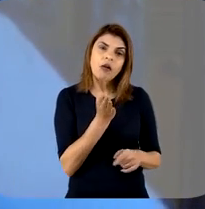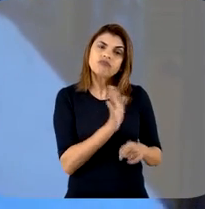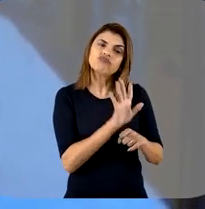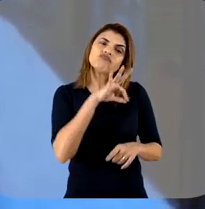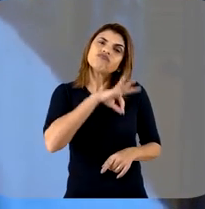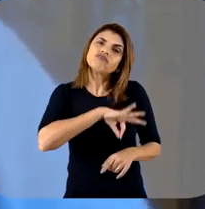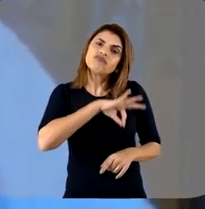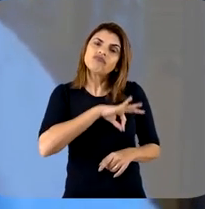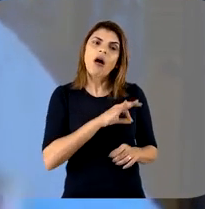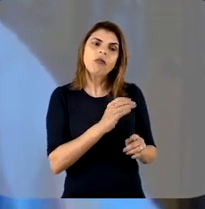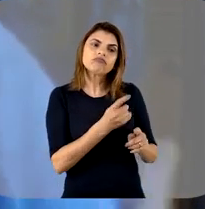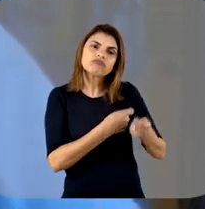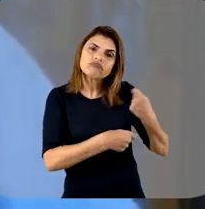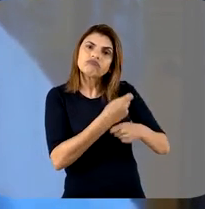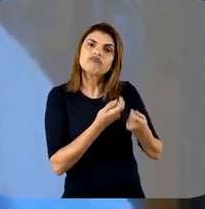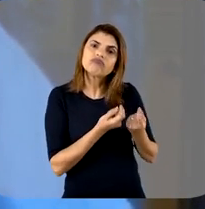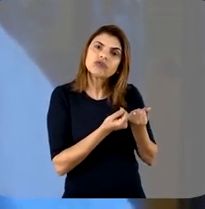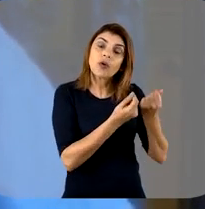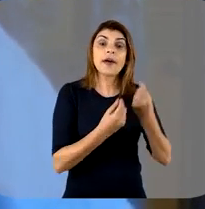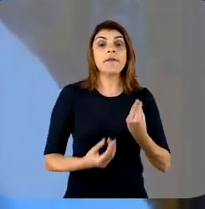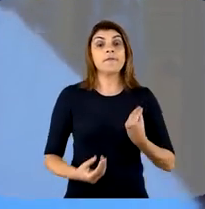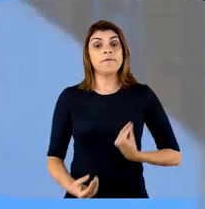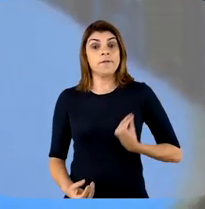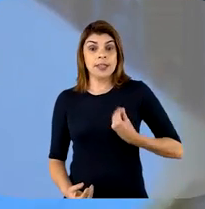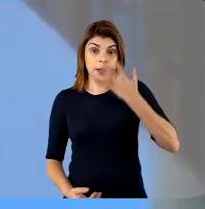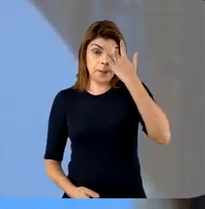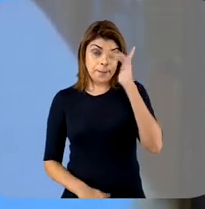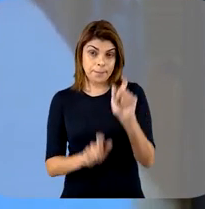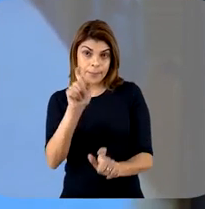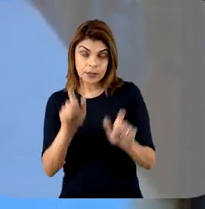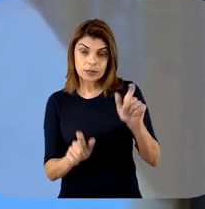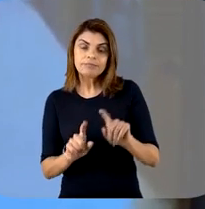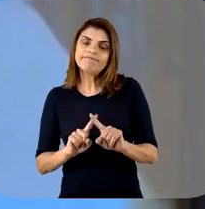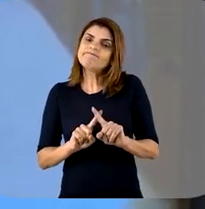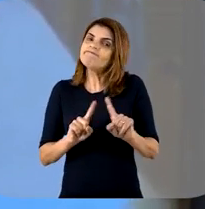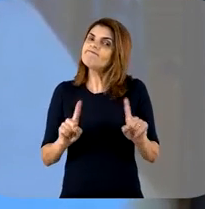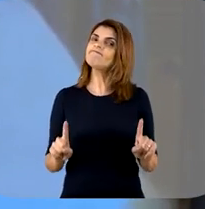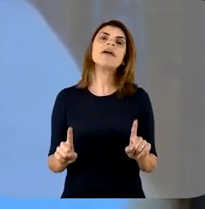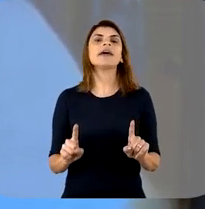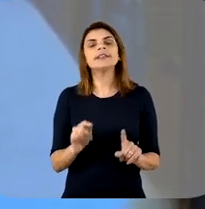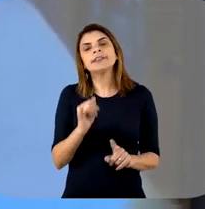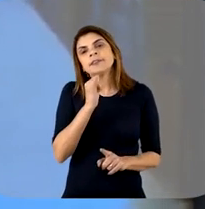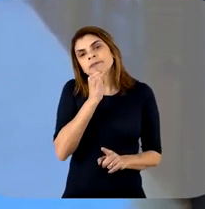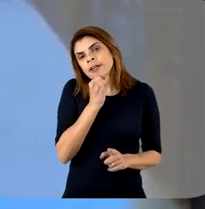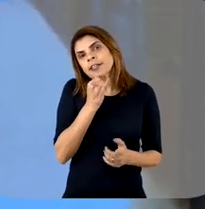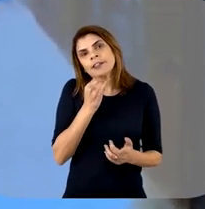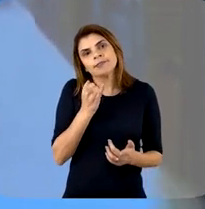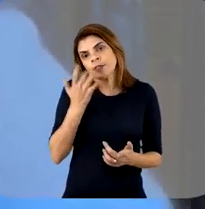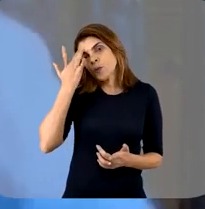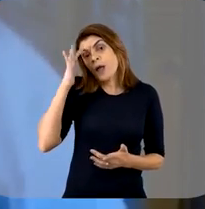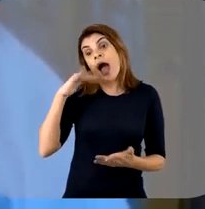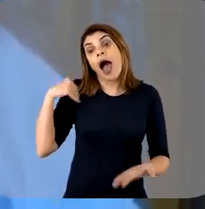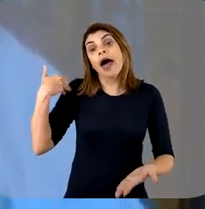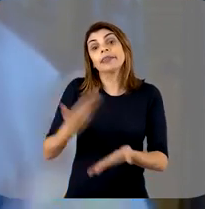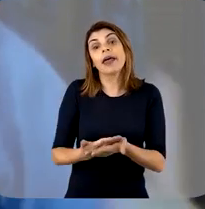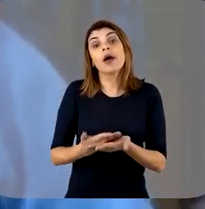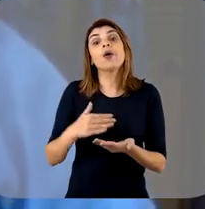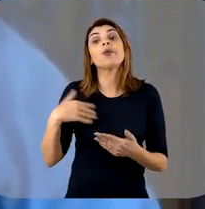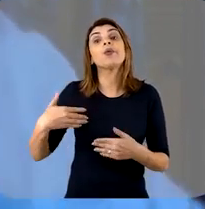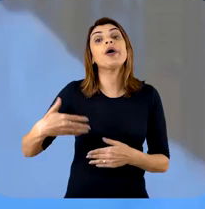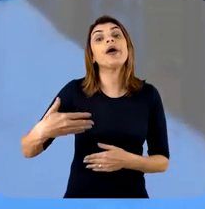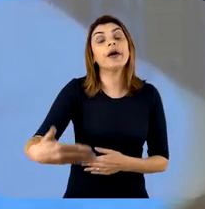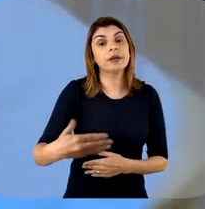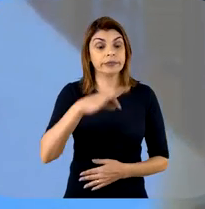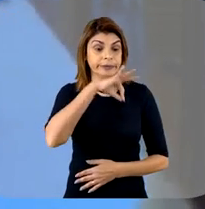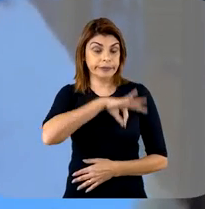a atividade econômica, social e a vida das pessoas. Né? Mas... ninguém sabe até quando esse auxílio vai